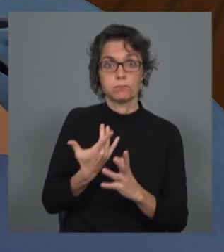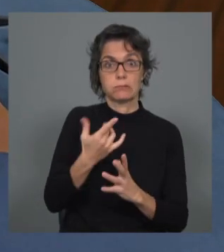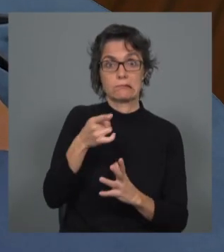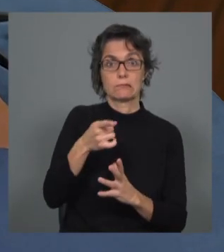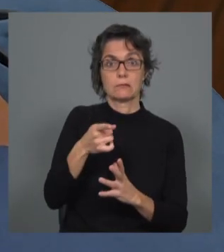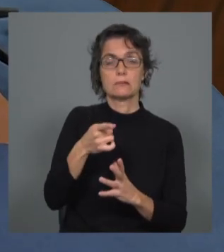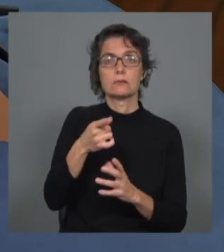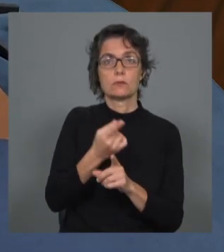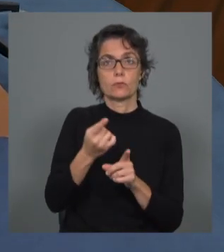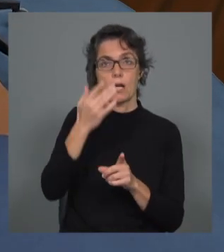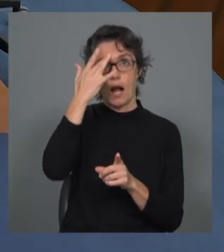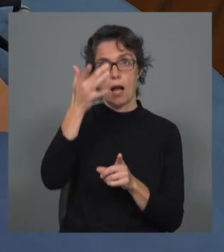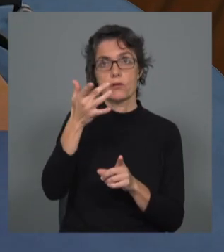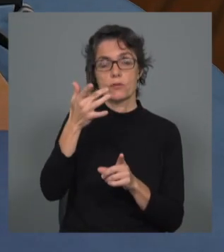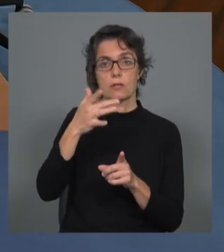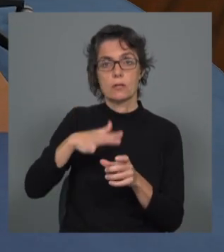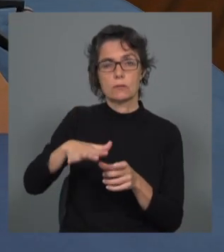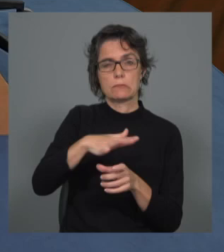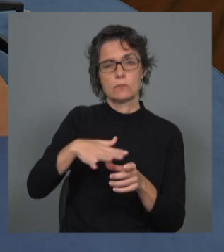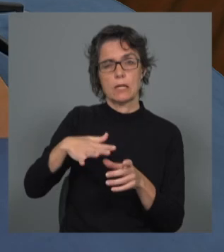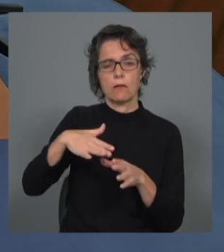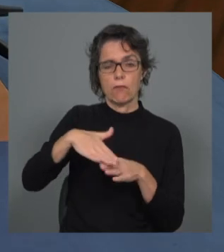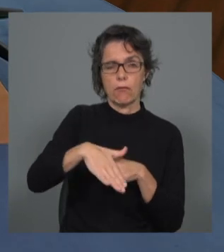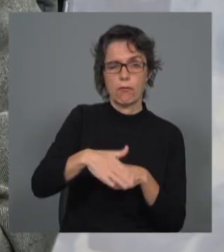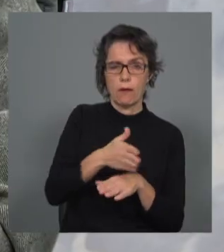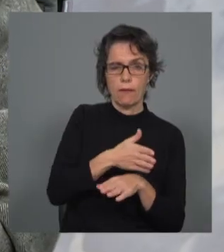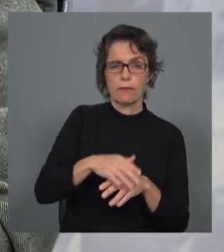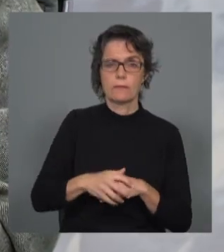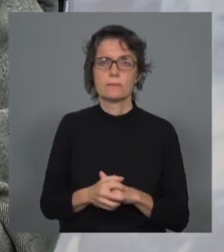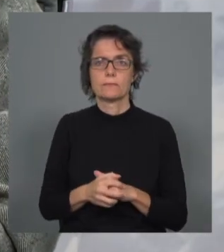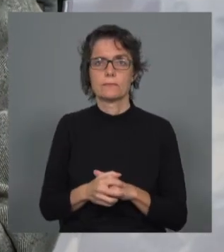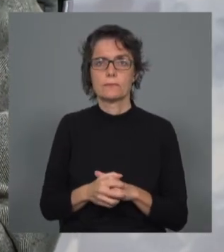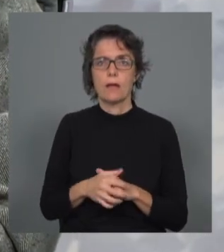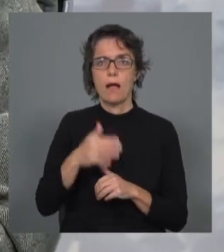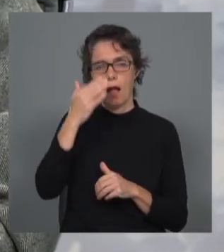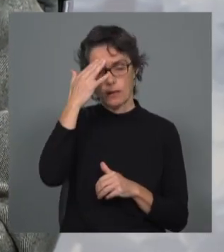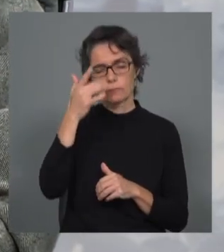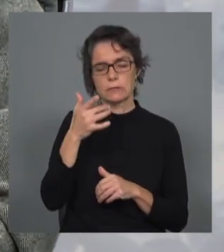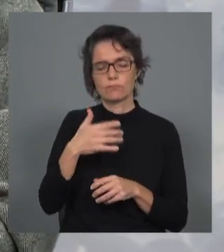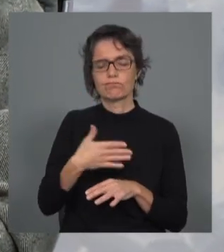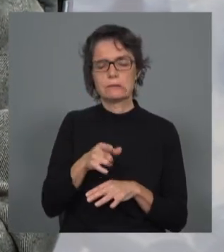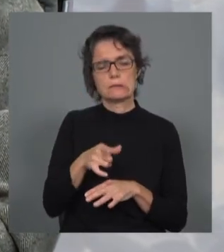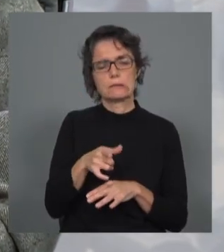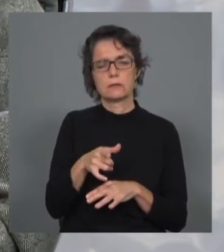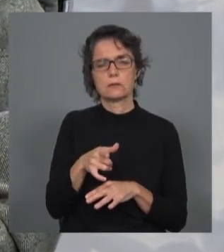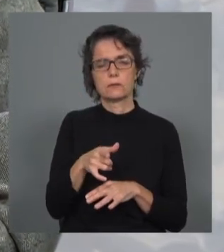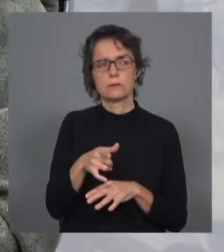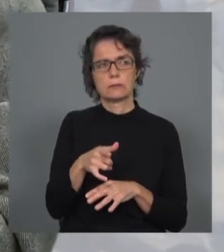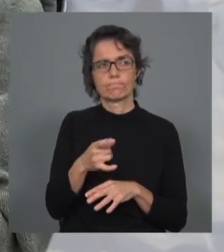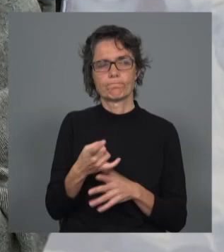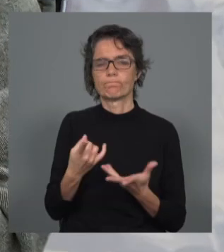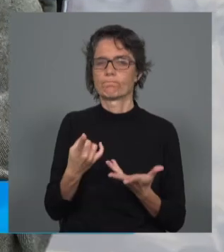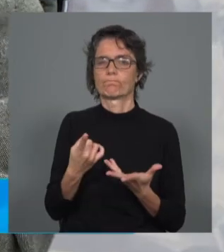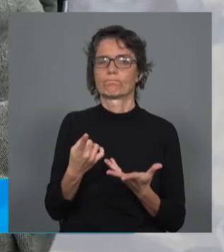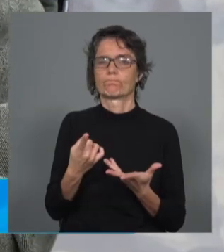de forma crescente? Era sobretudo um setor que precisava dessa afirmação. Porque, como